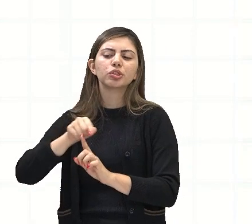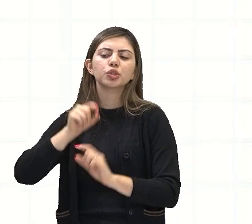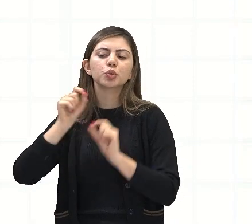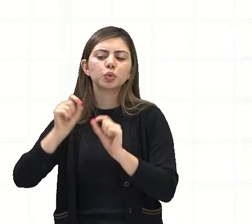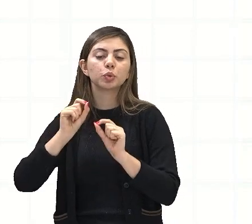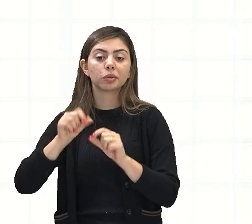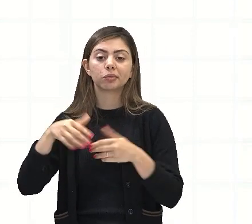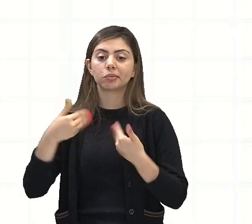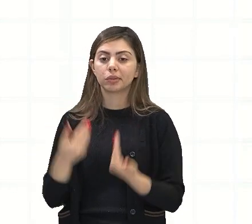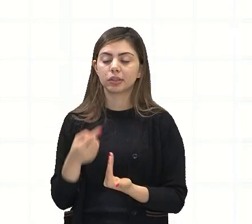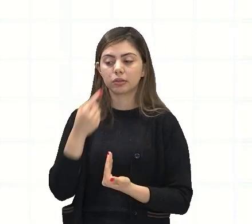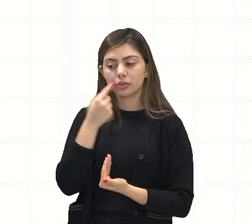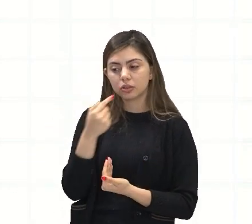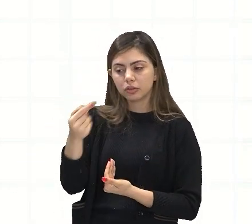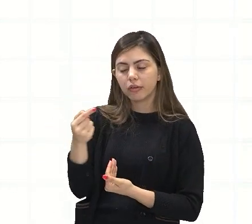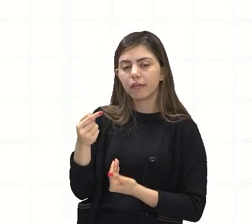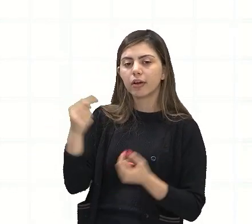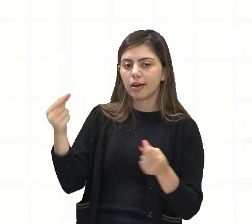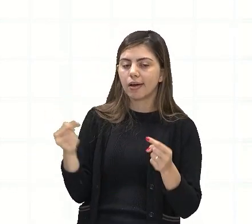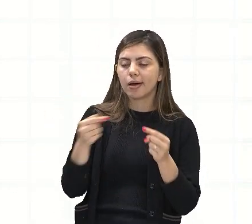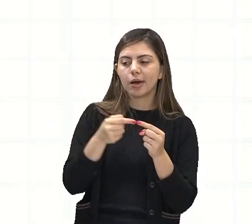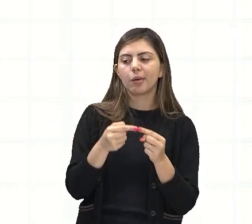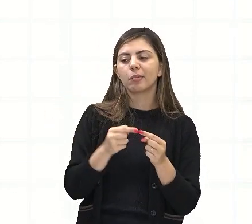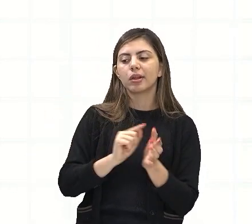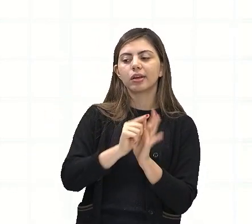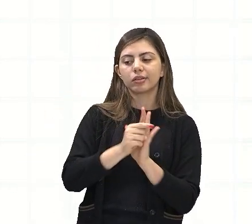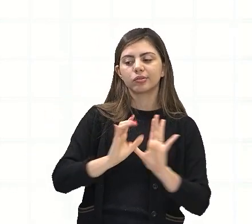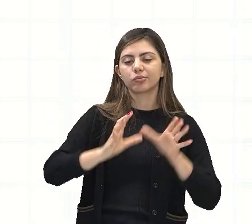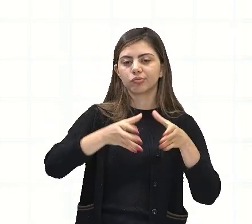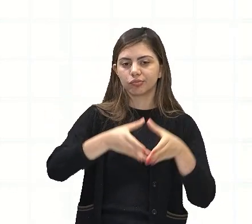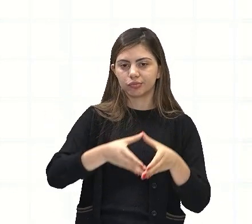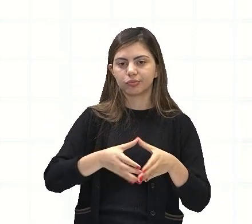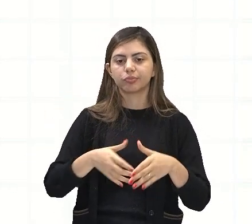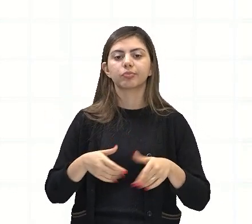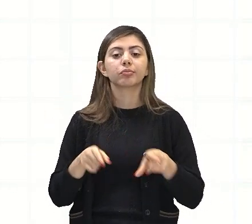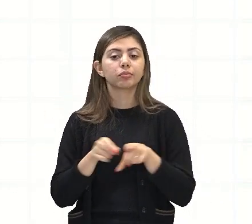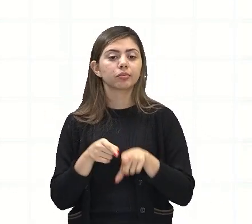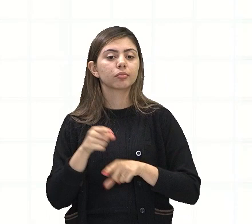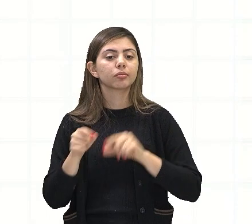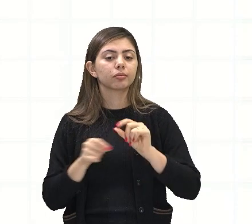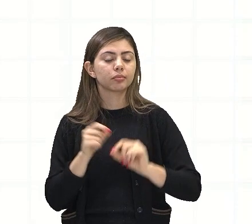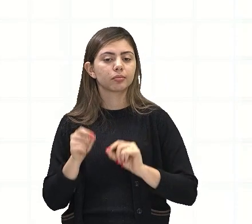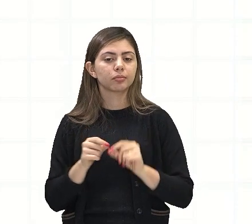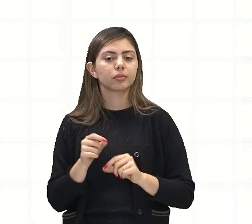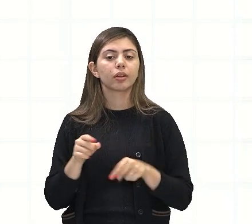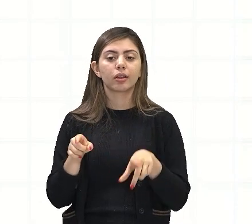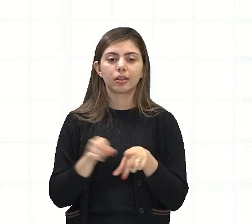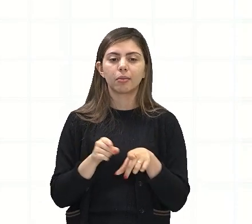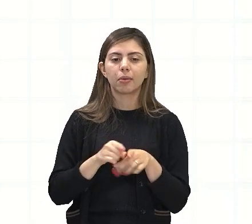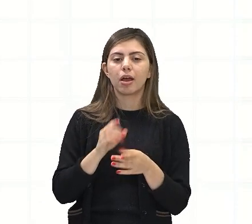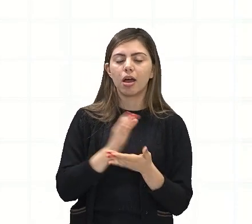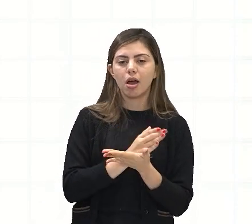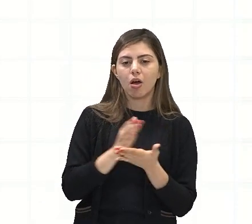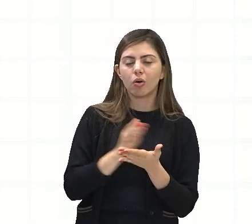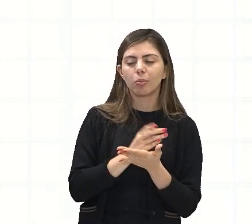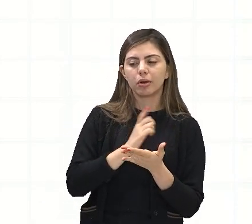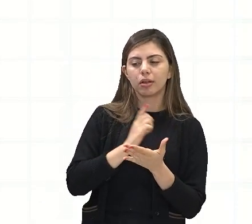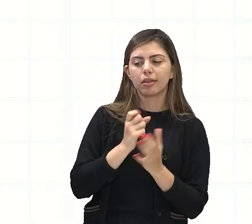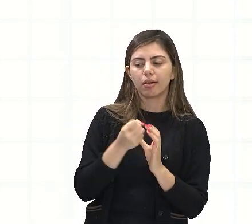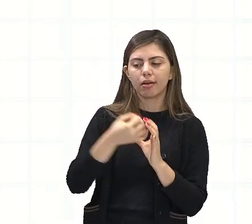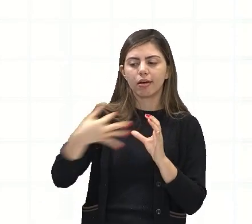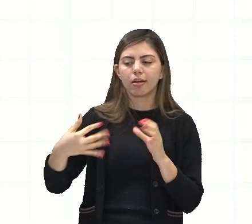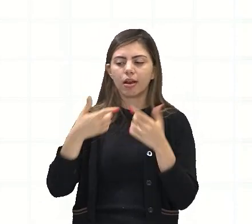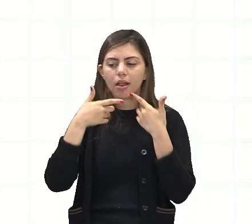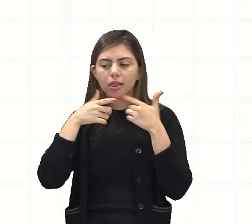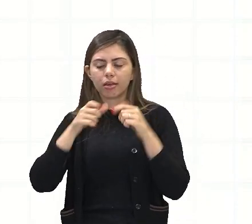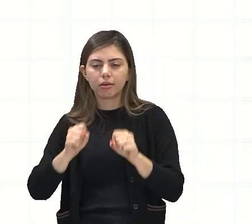essa intenção, vou ter um determinado gênero textual. E também com relação às particularidades da linguagem,